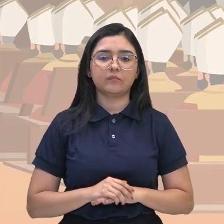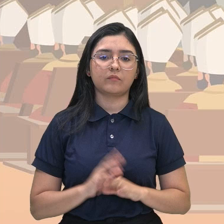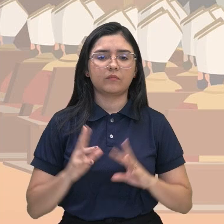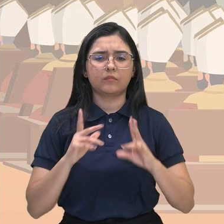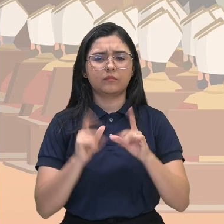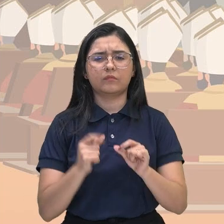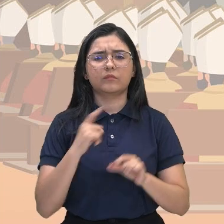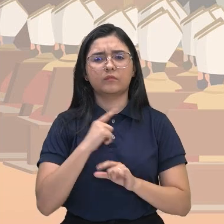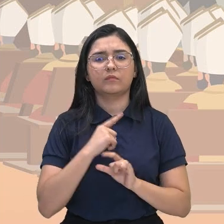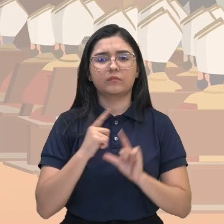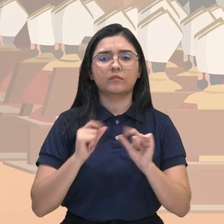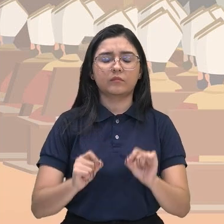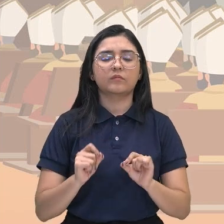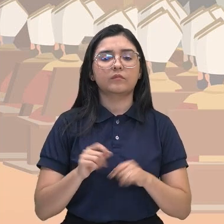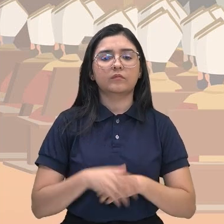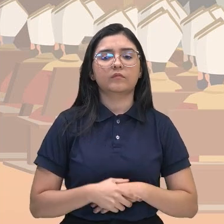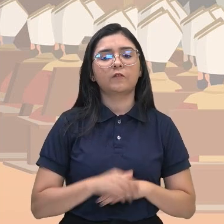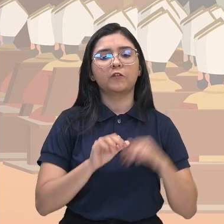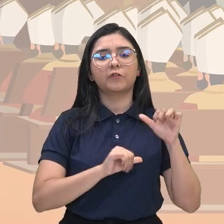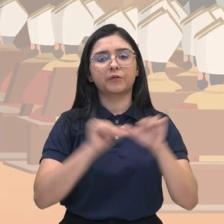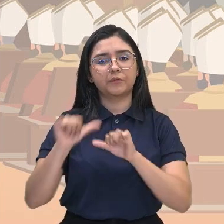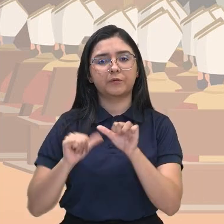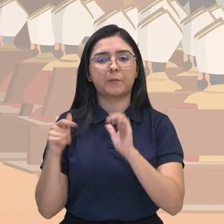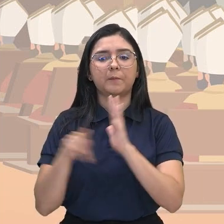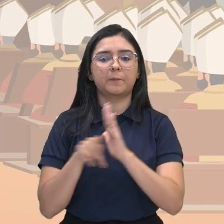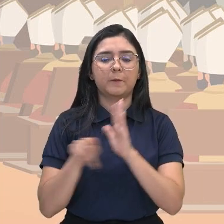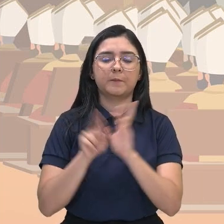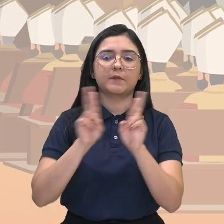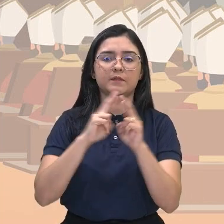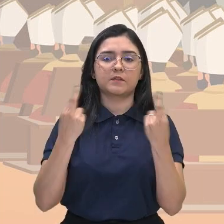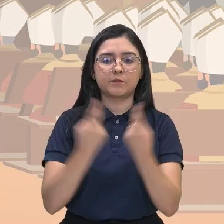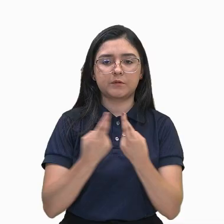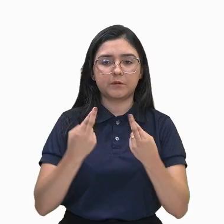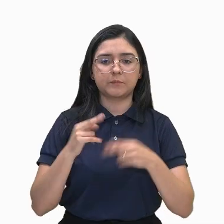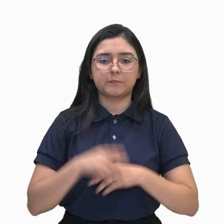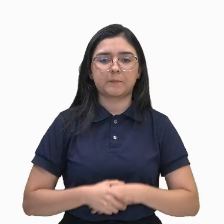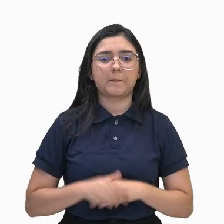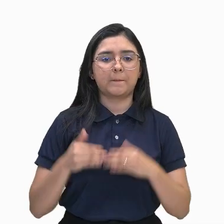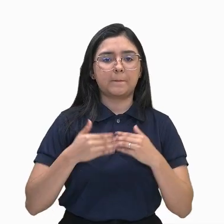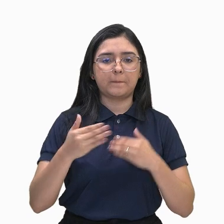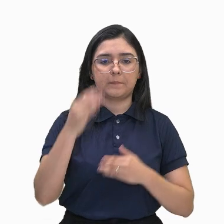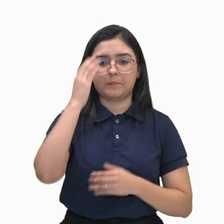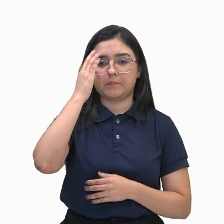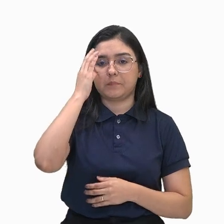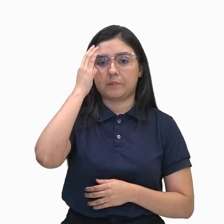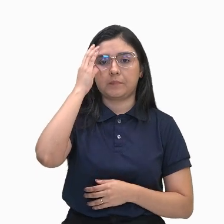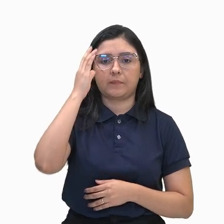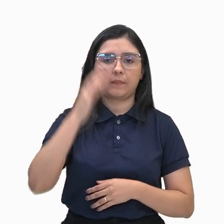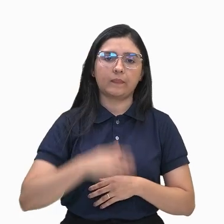sacramentos foram reinstituídos, digamos assim, no Concílio de Trento. Vamos adiante com o texto.